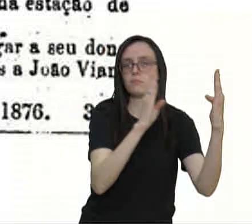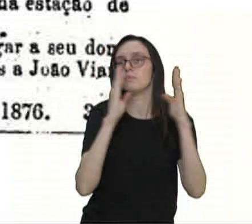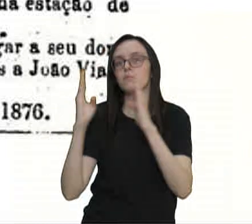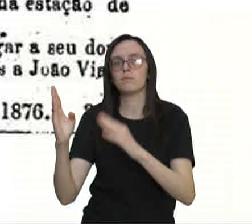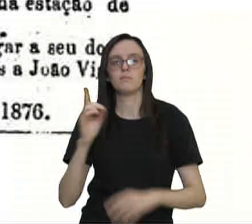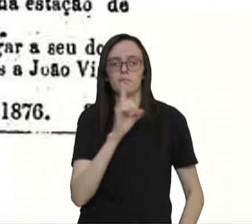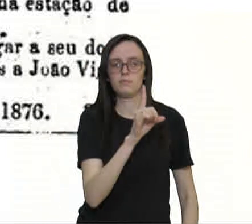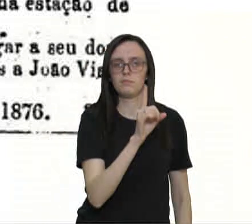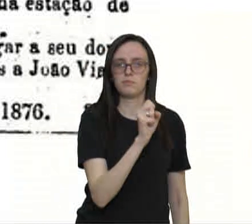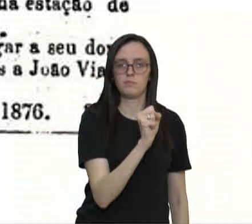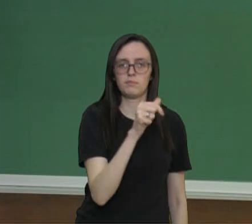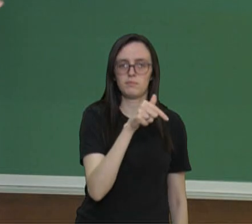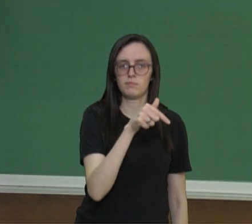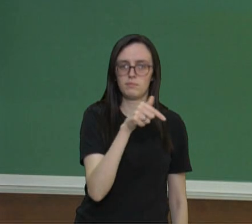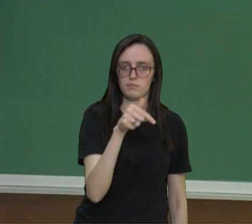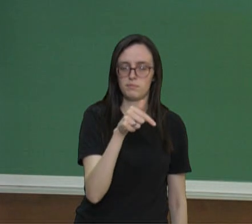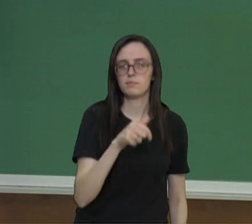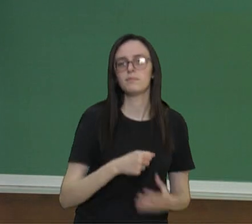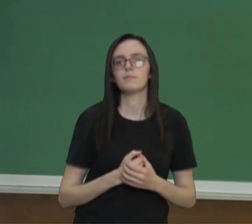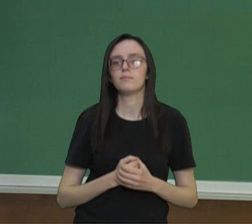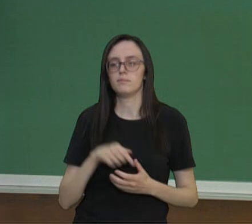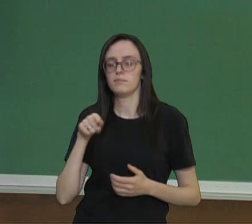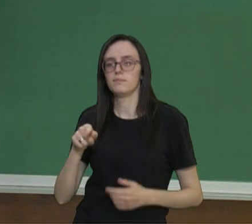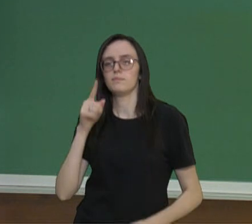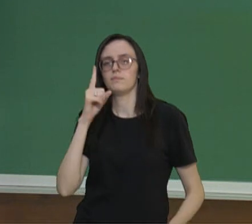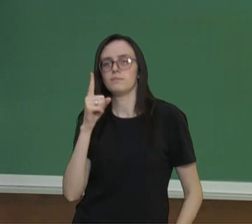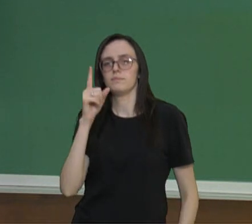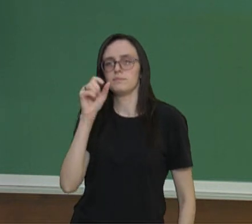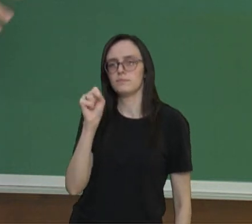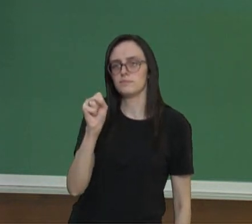de 1877, esse de